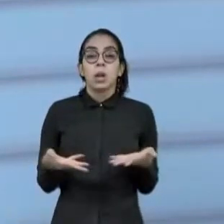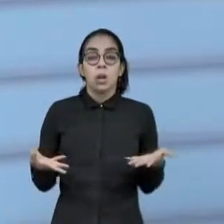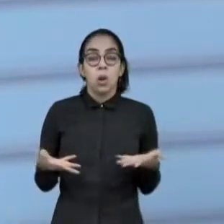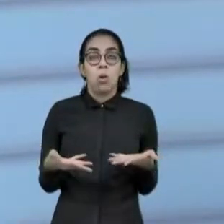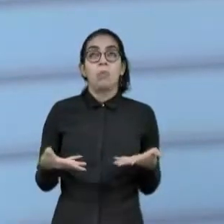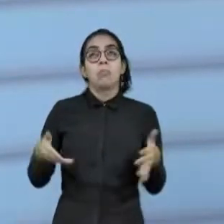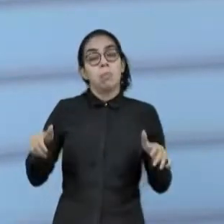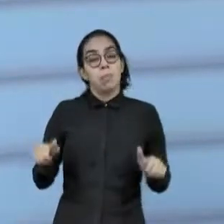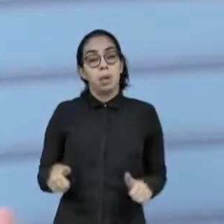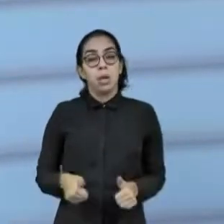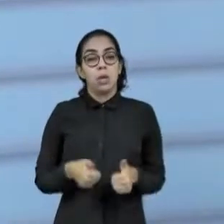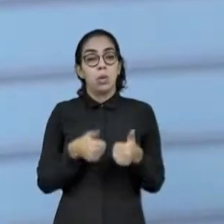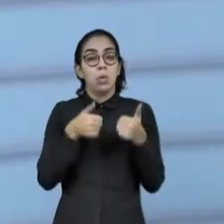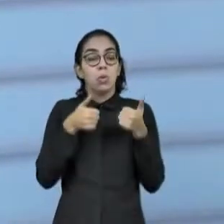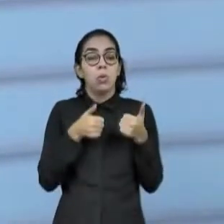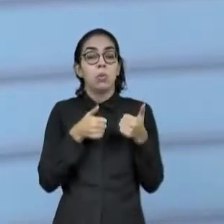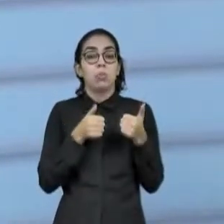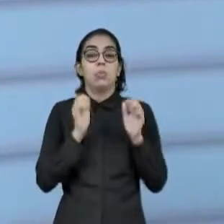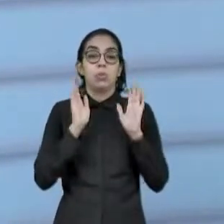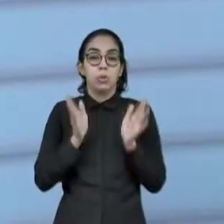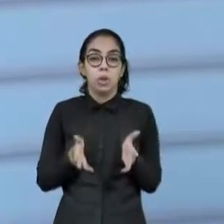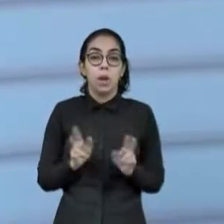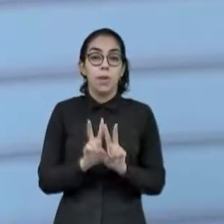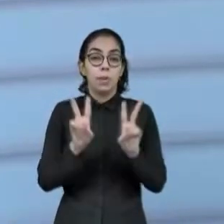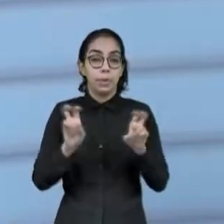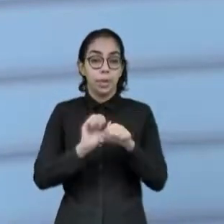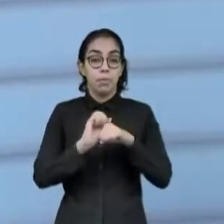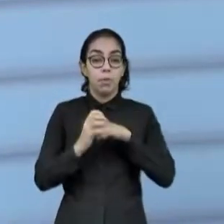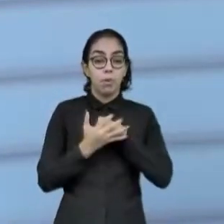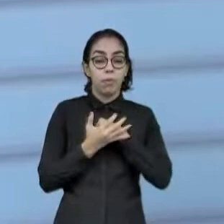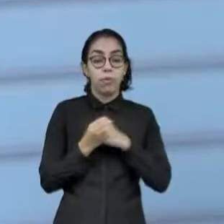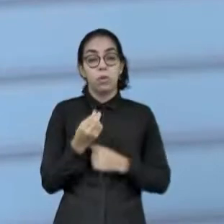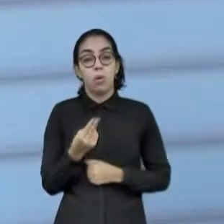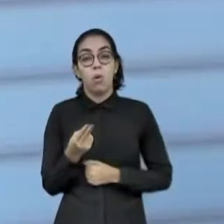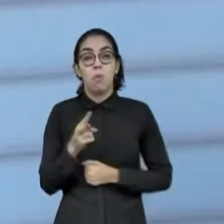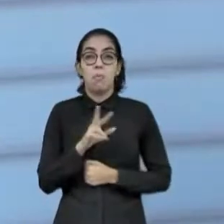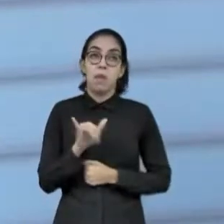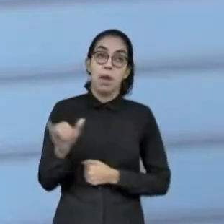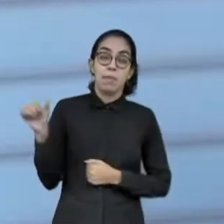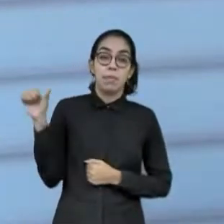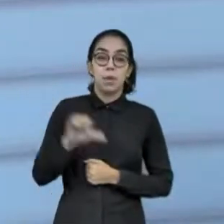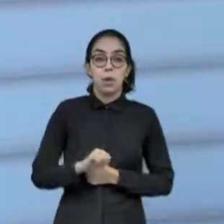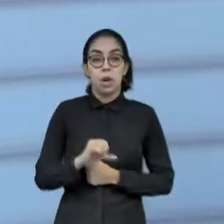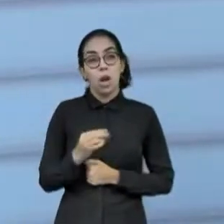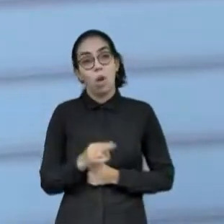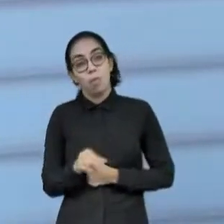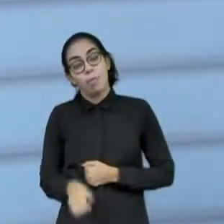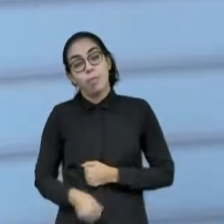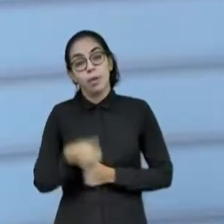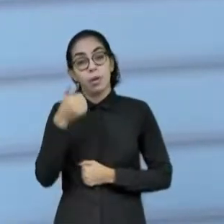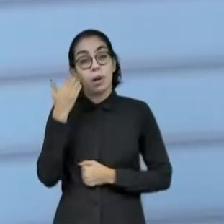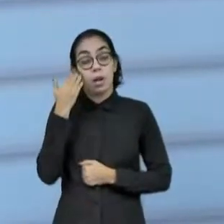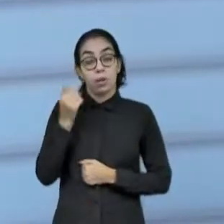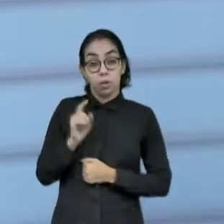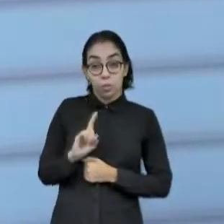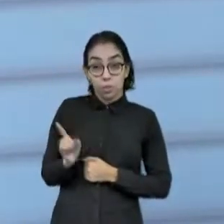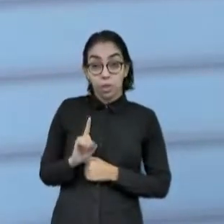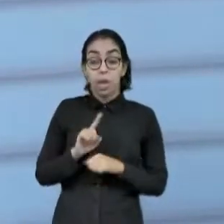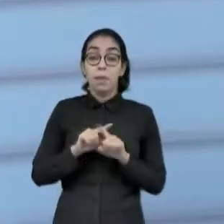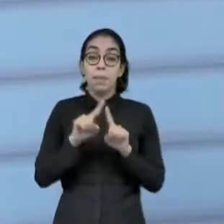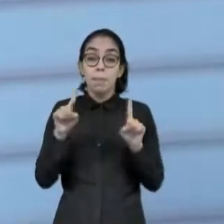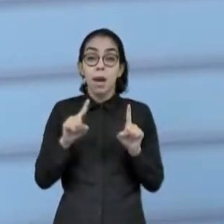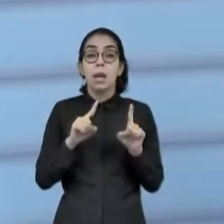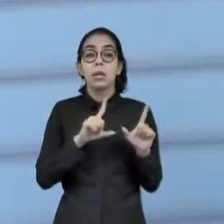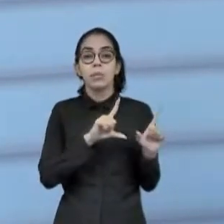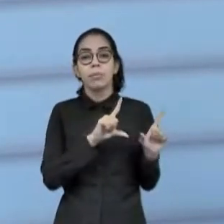Não sabemos se vai, de fato, melhorar de vez ou se vai surgir... Já estamos na terceira dose de reforço, avançando, isso é bom. Mas tem